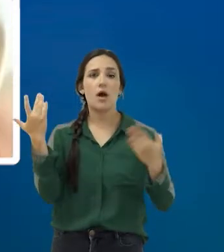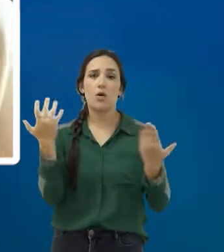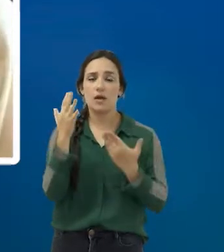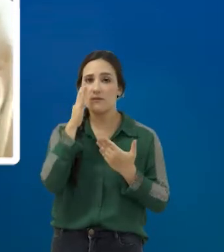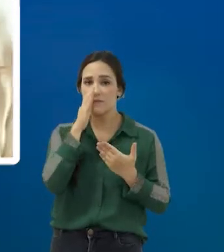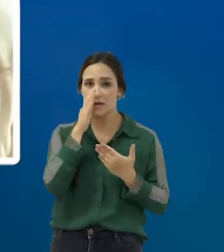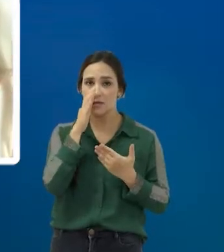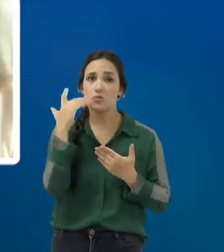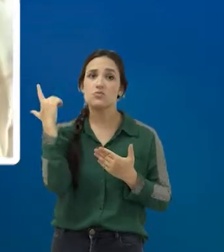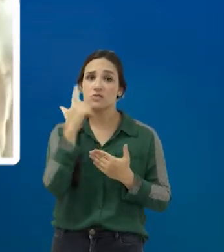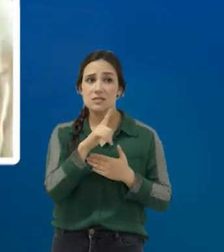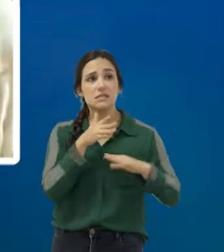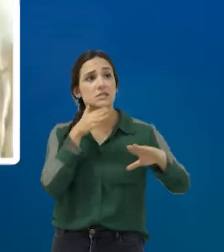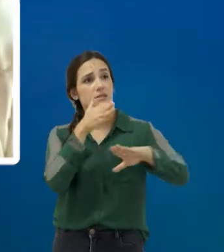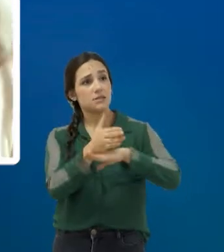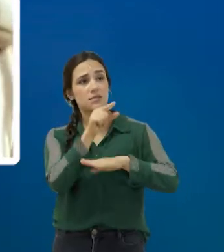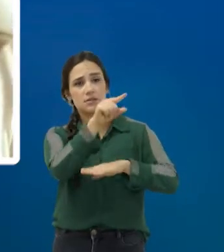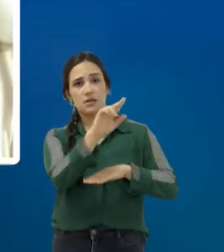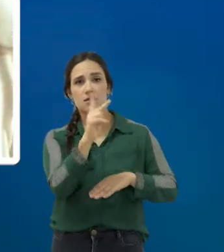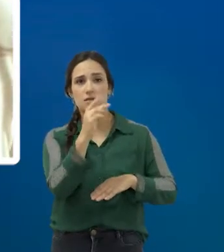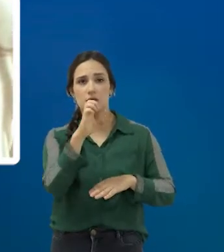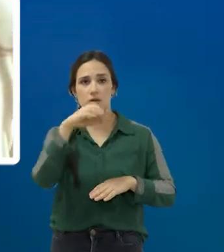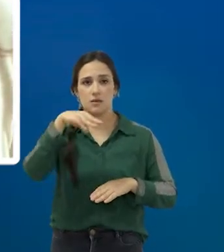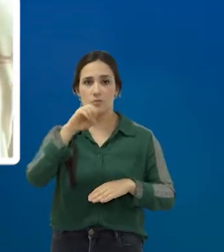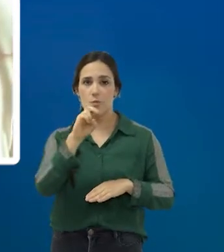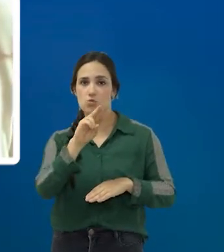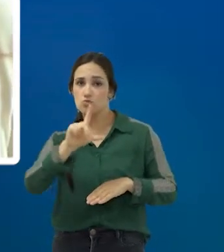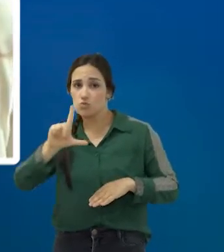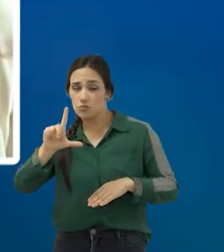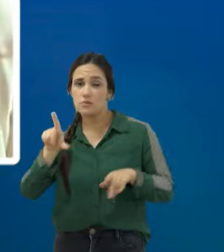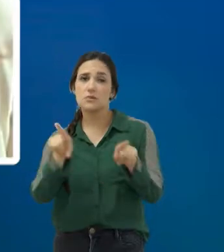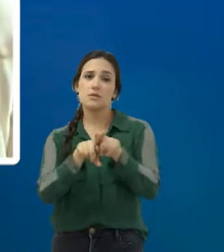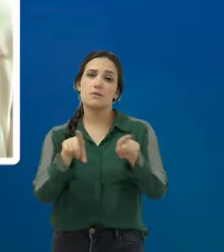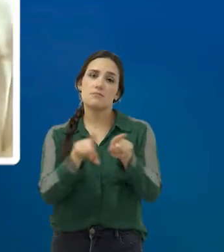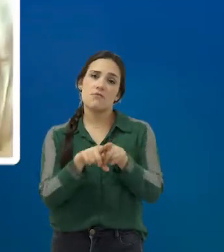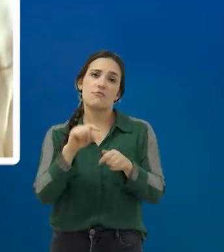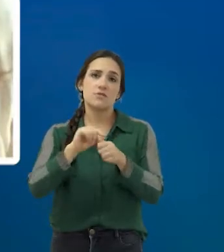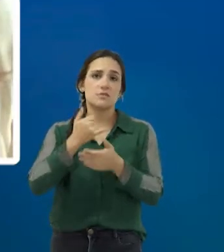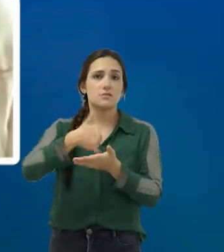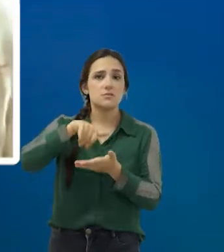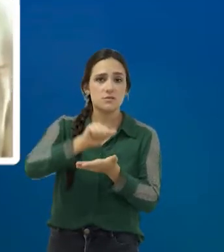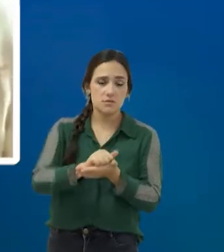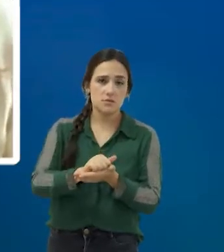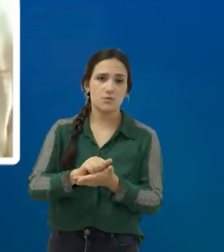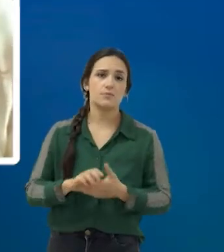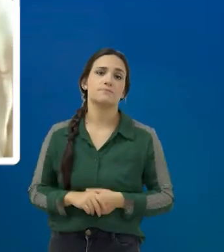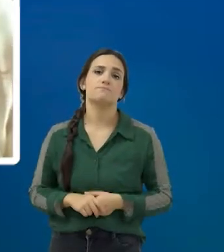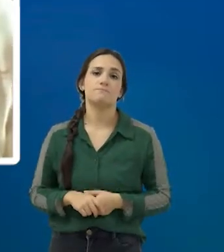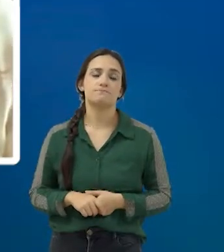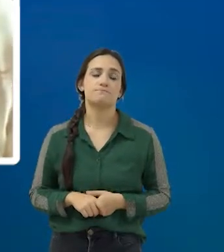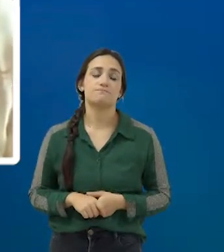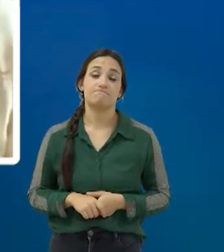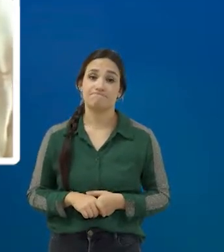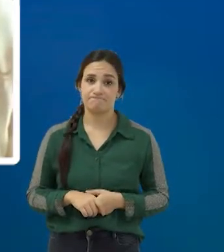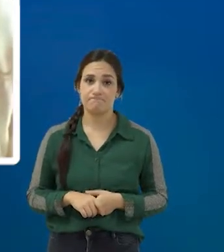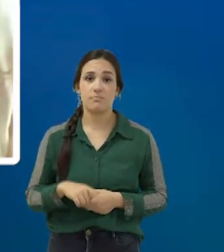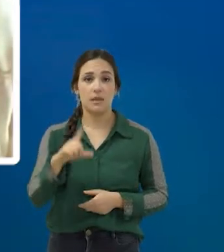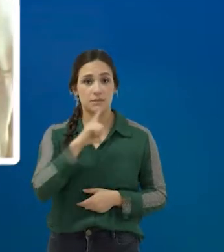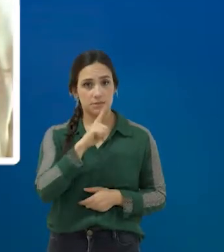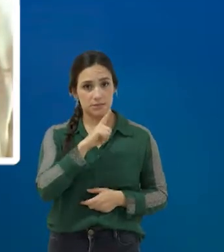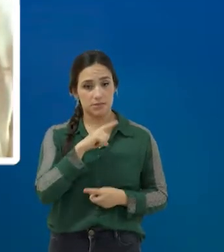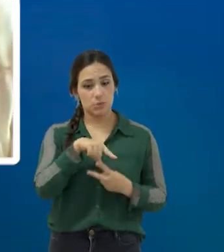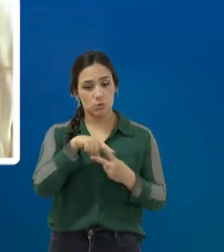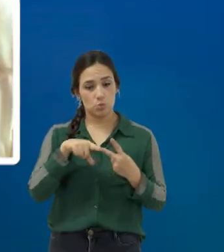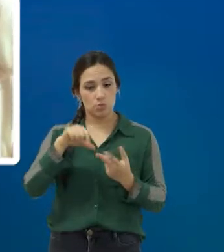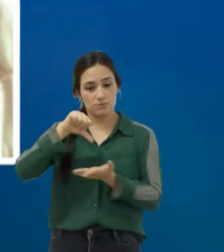estão vendo a nossa entrevista, para elas irem até o Hemosul e se inscreverem, né? Exatamente.